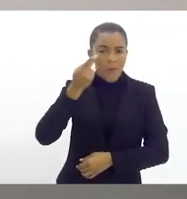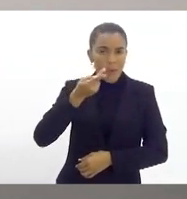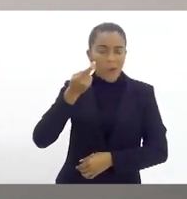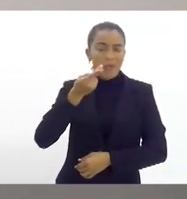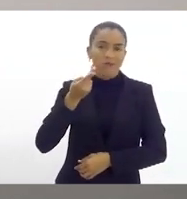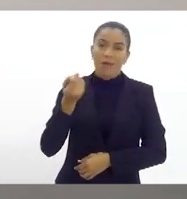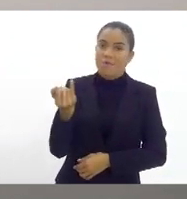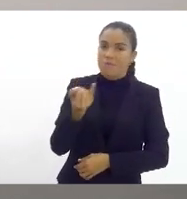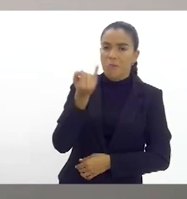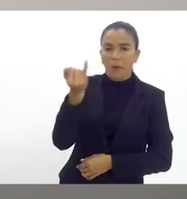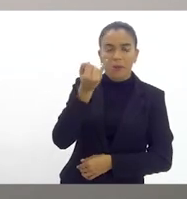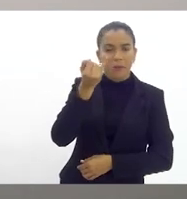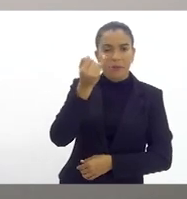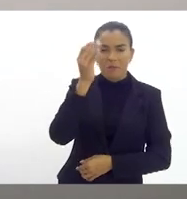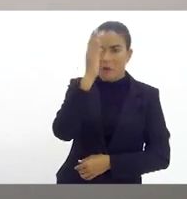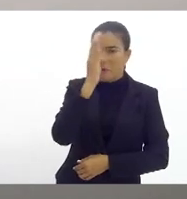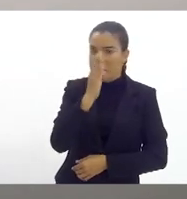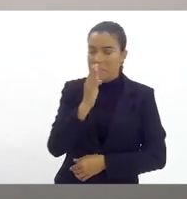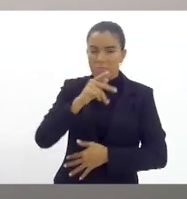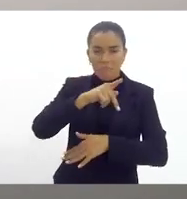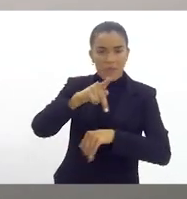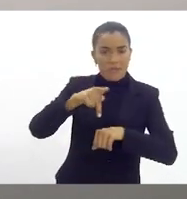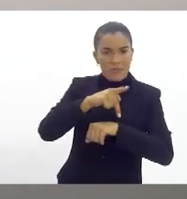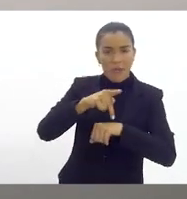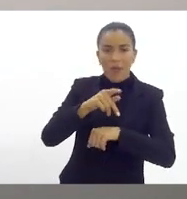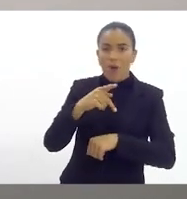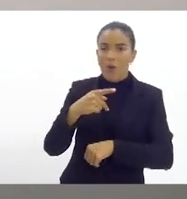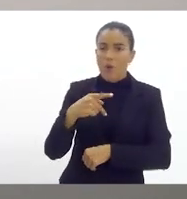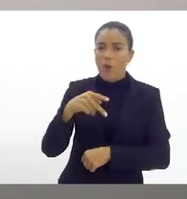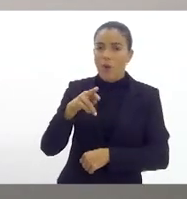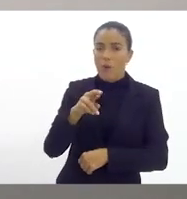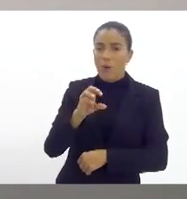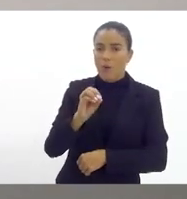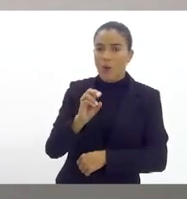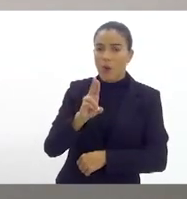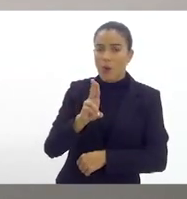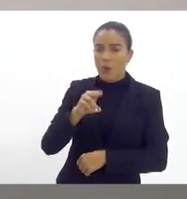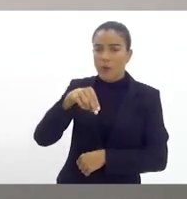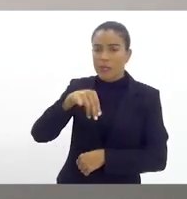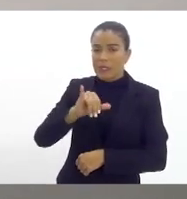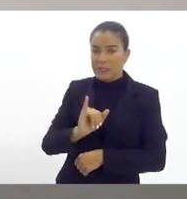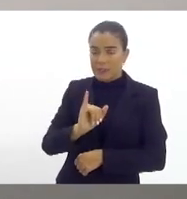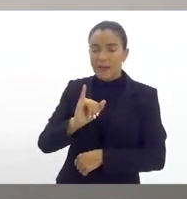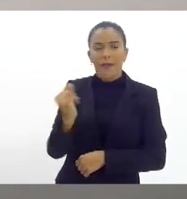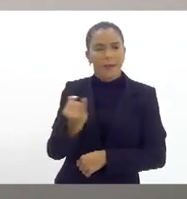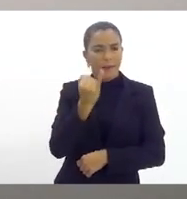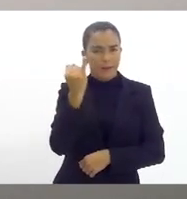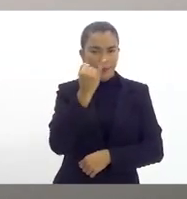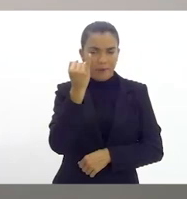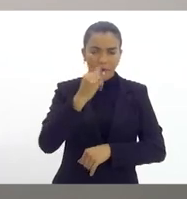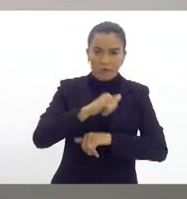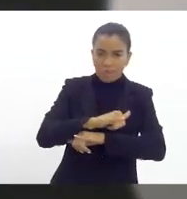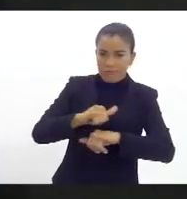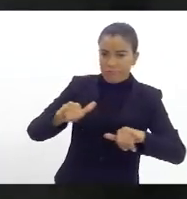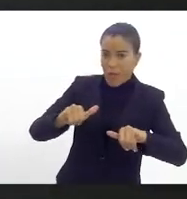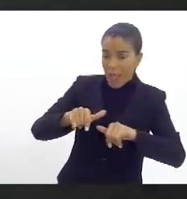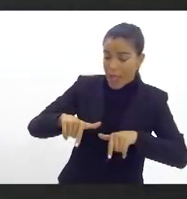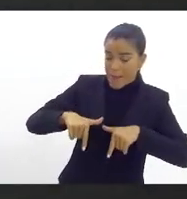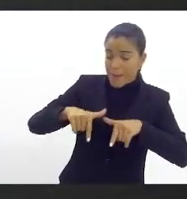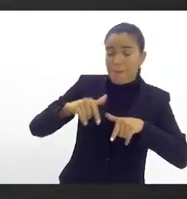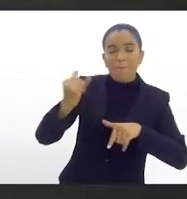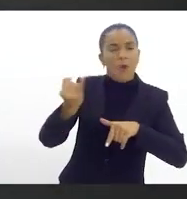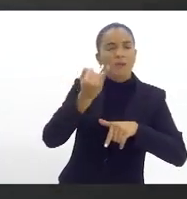extremamente importante para o país que foi o ProUni né aqui acho que é importante colocar aqui a sua importância